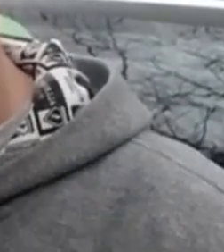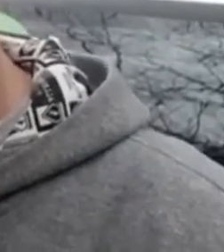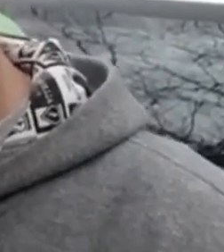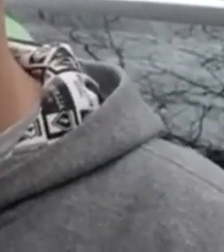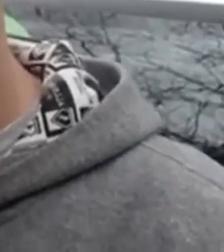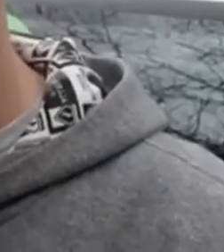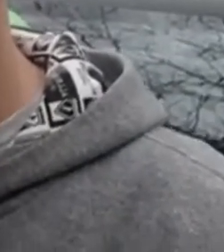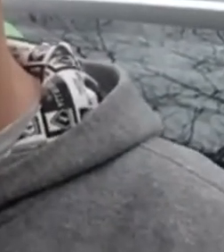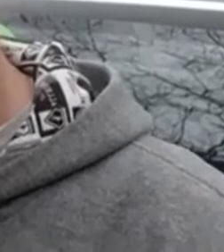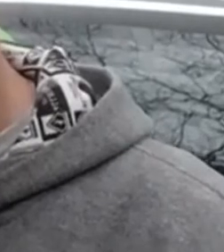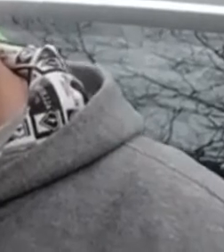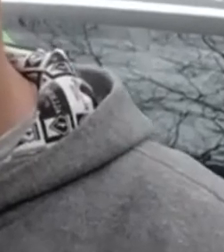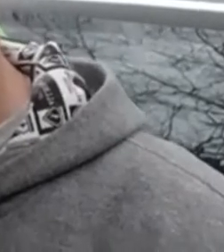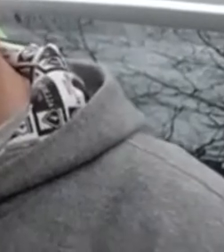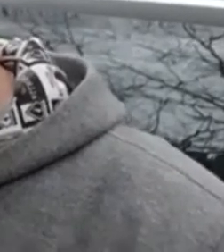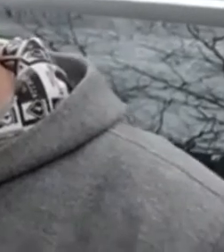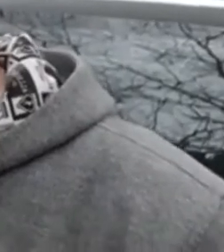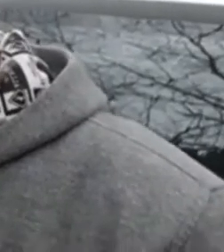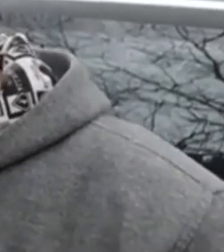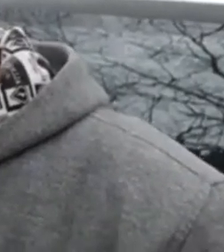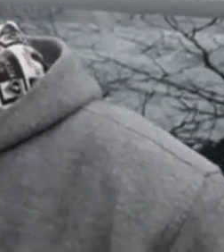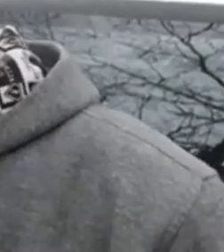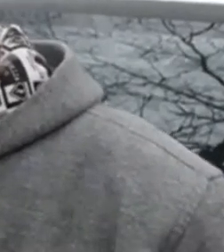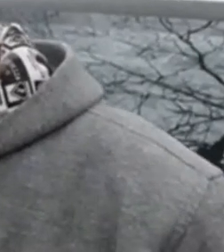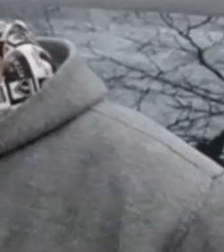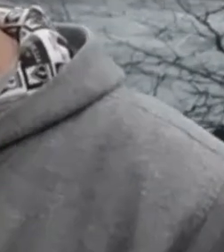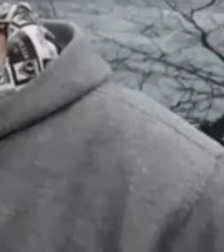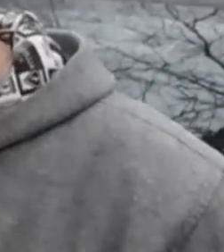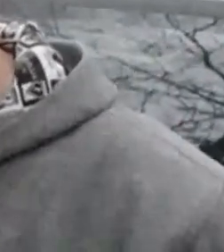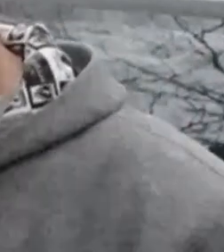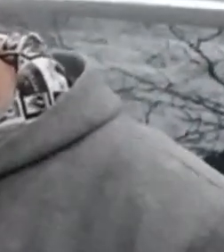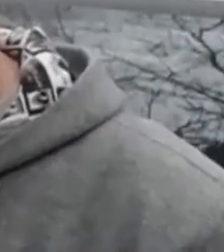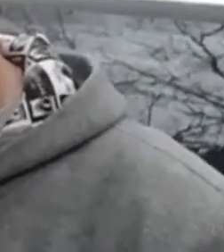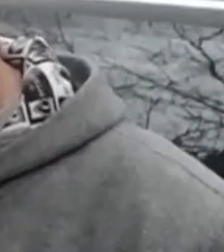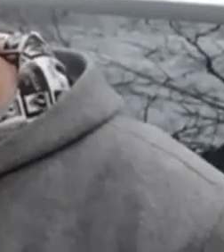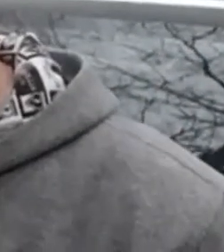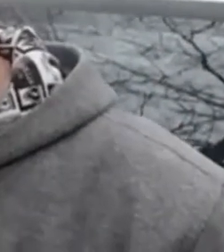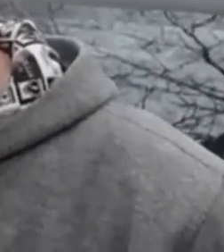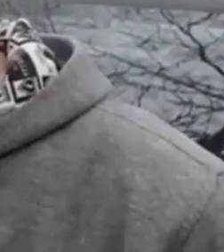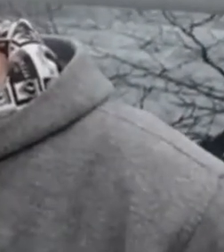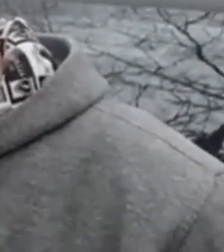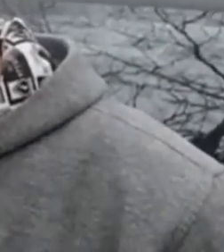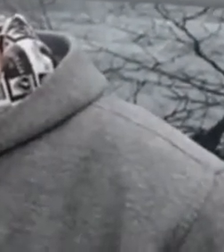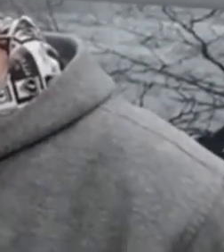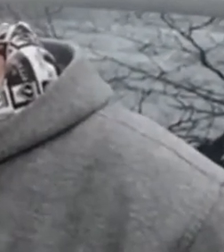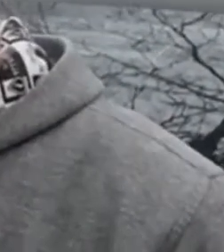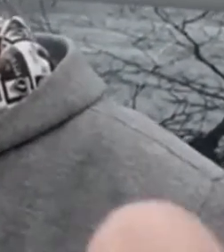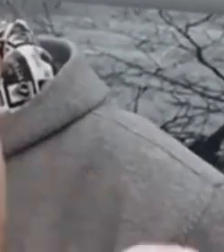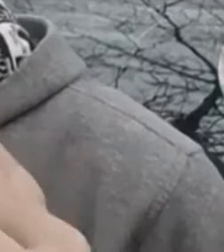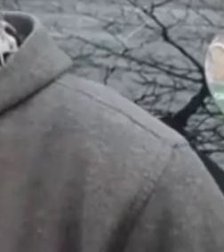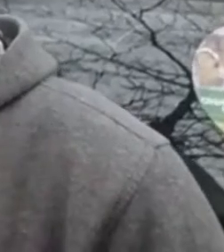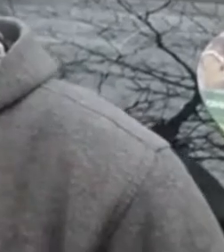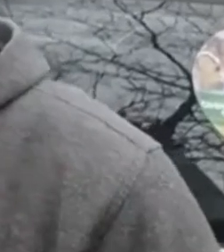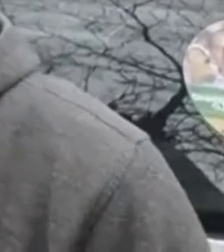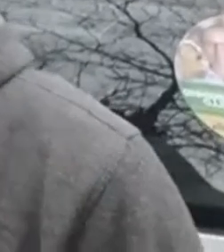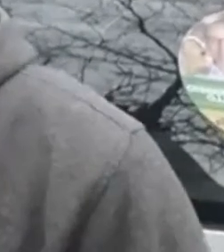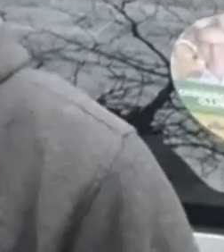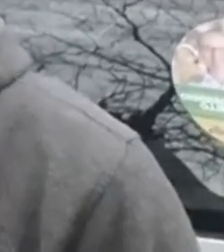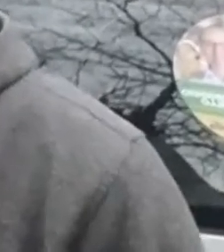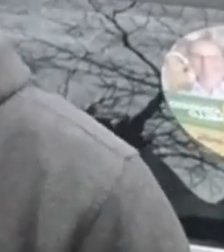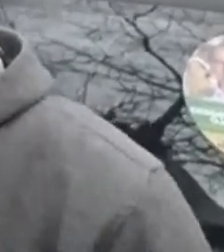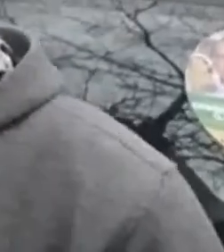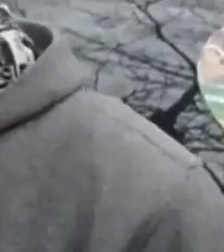Então, deputados, vocês que foram eleitos para defender o povo, defender a pátria, a família, estou aqui com o